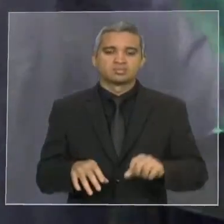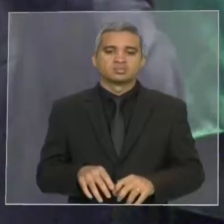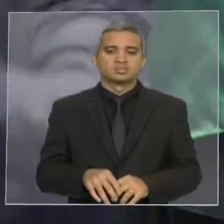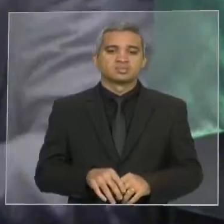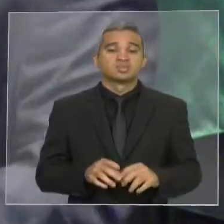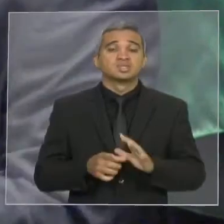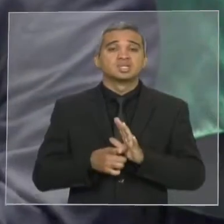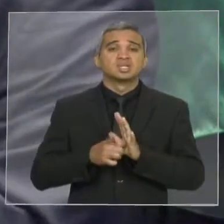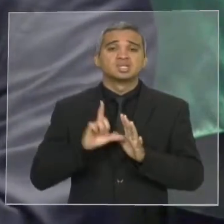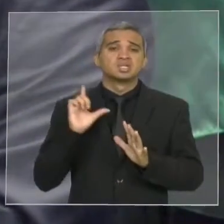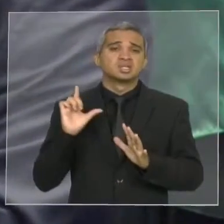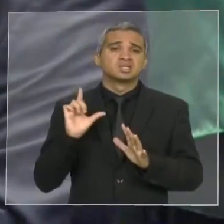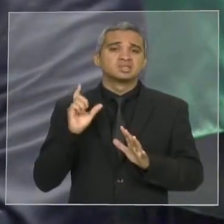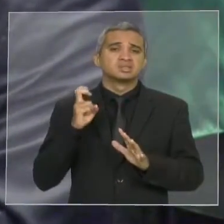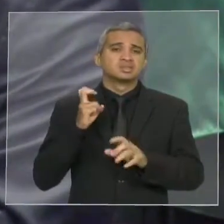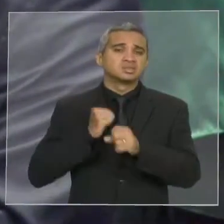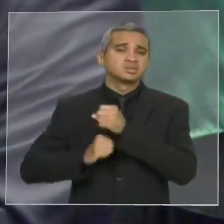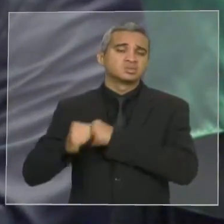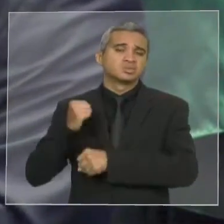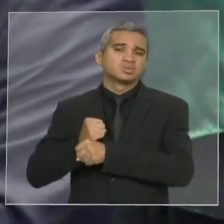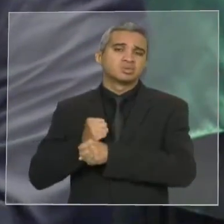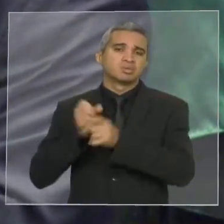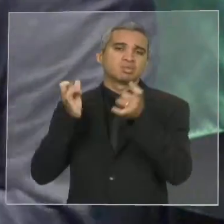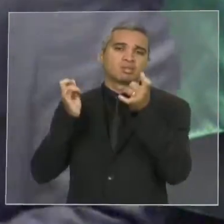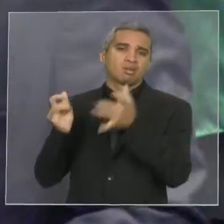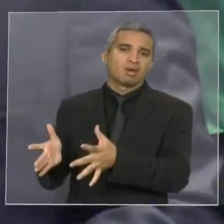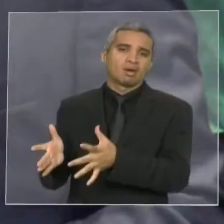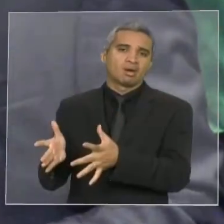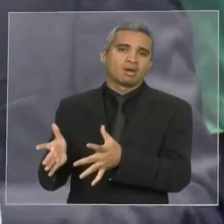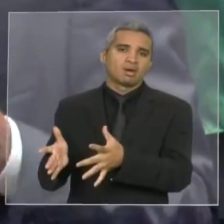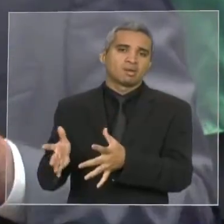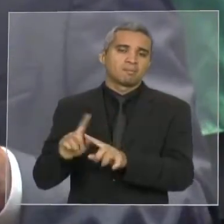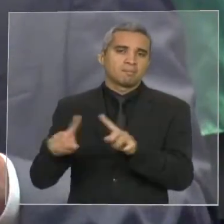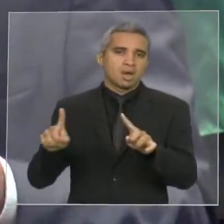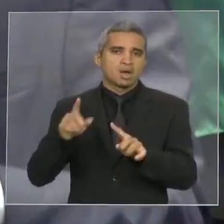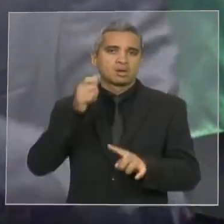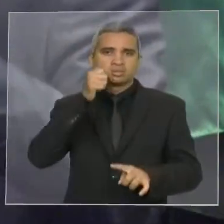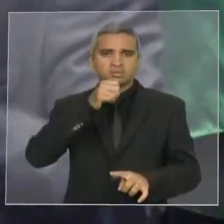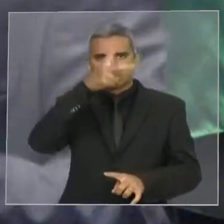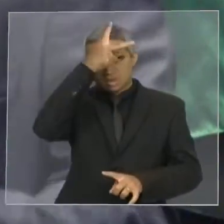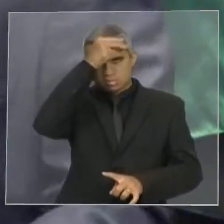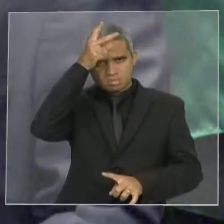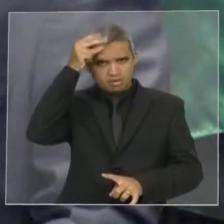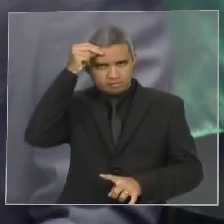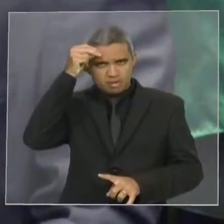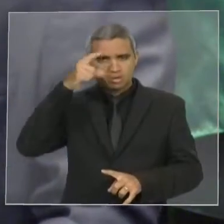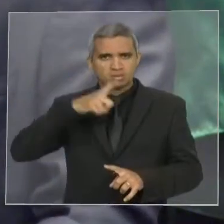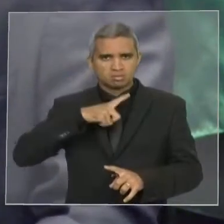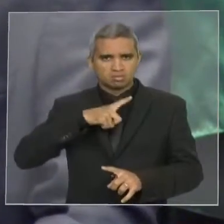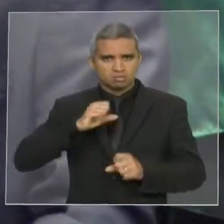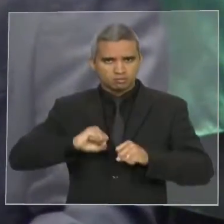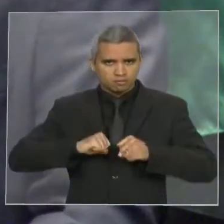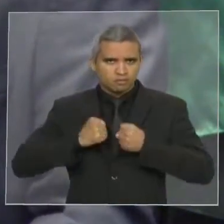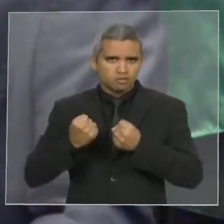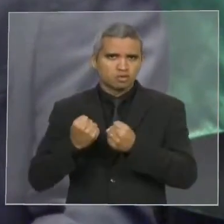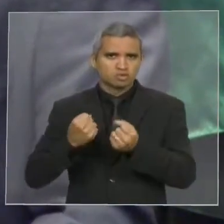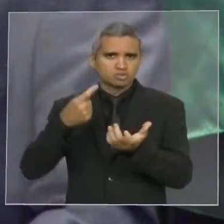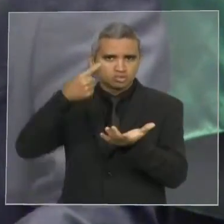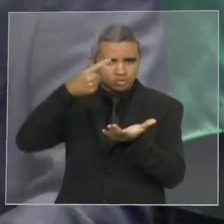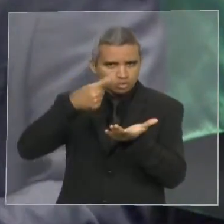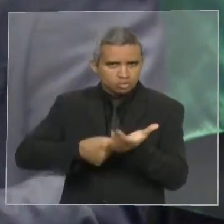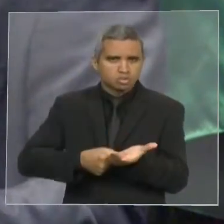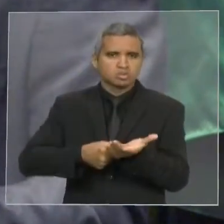há mais de 5 anos abandonadas. E a prefeita, com determinação, com compromisso com sua